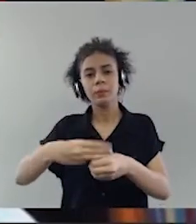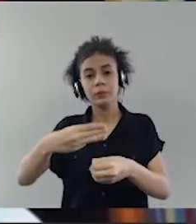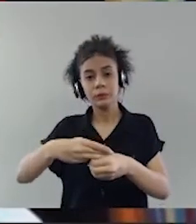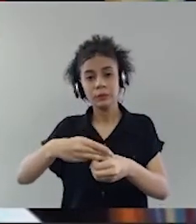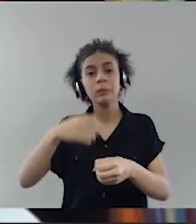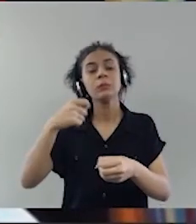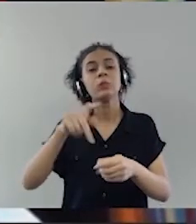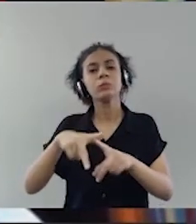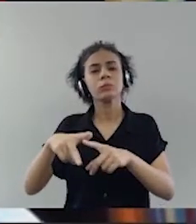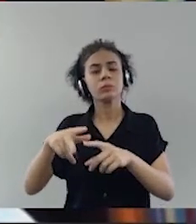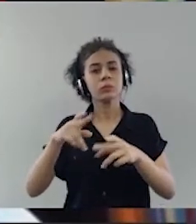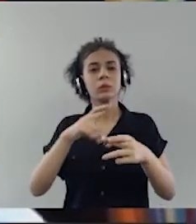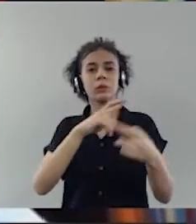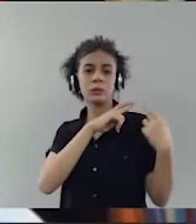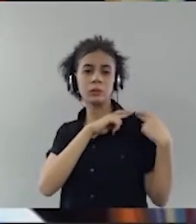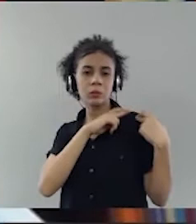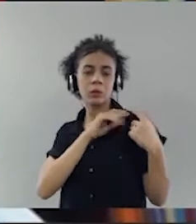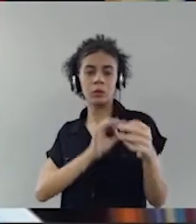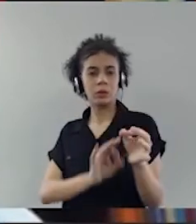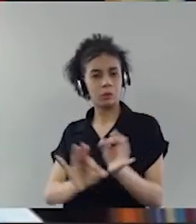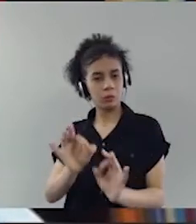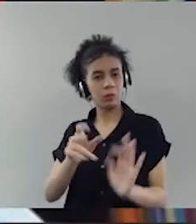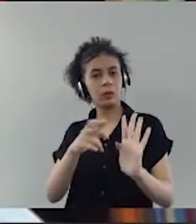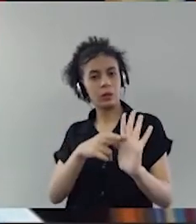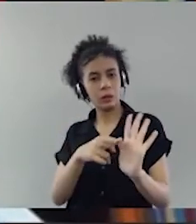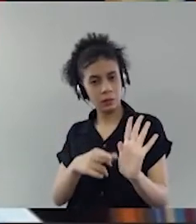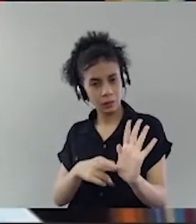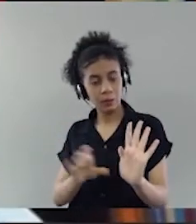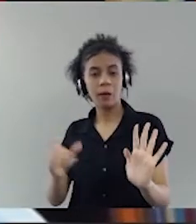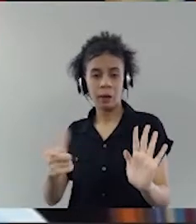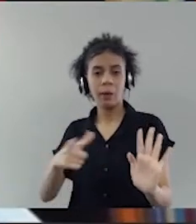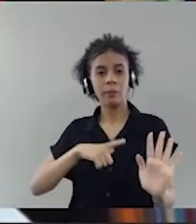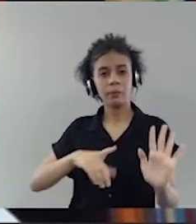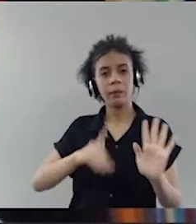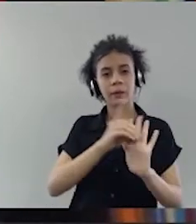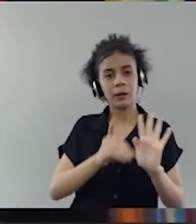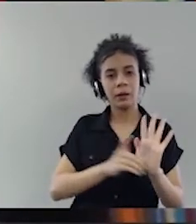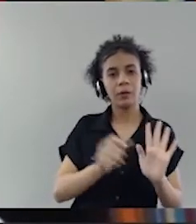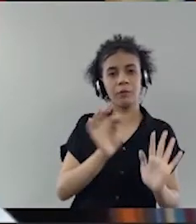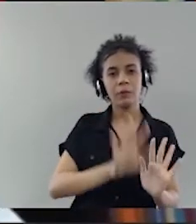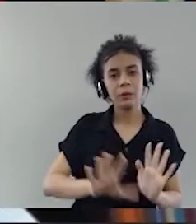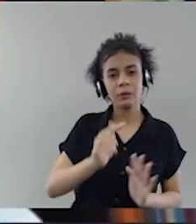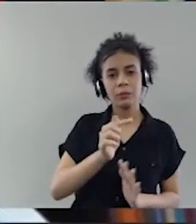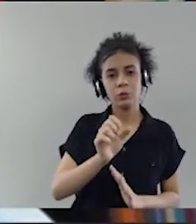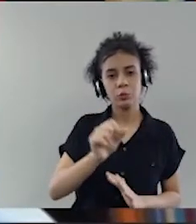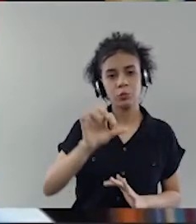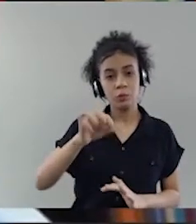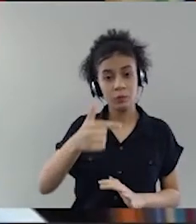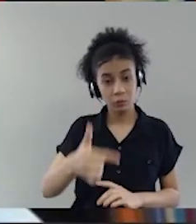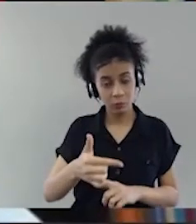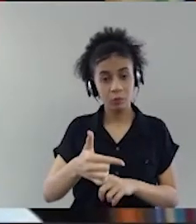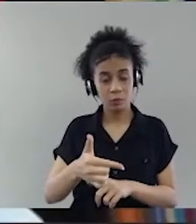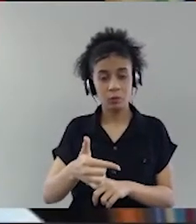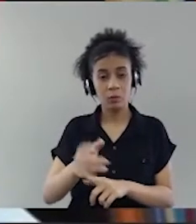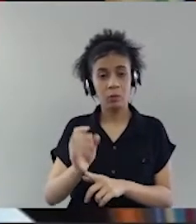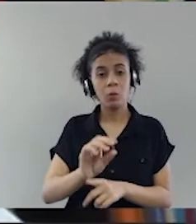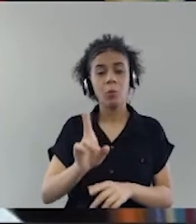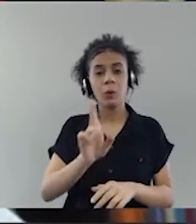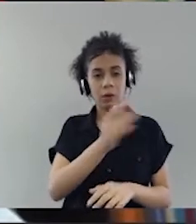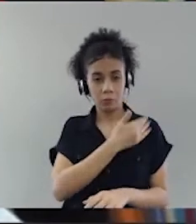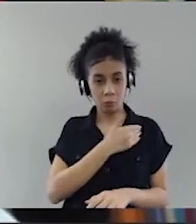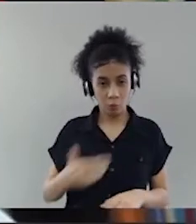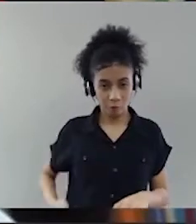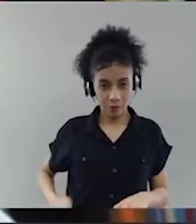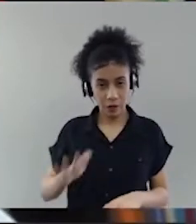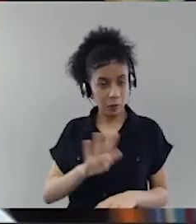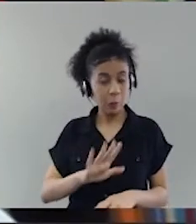uma regulamentação além do que já existe, claro, no decreto federal 7892, que se aplica à União,